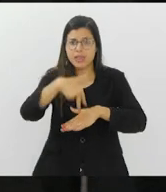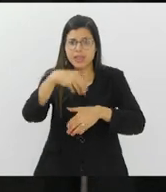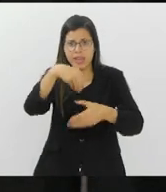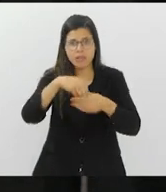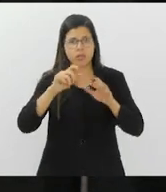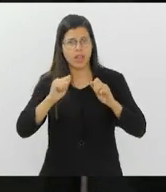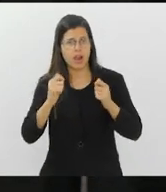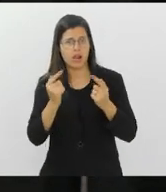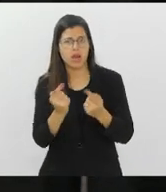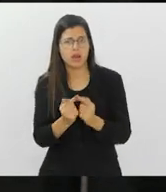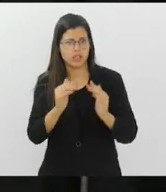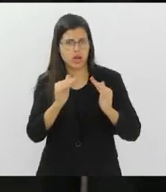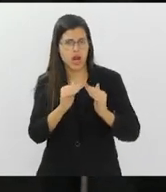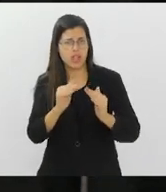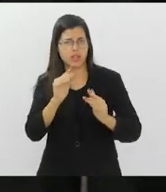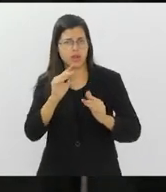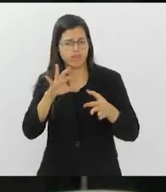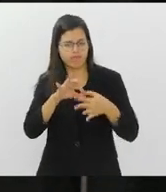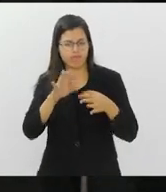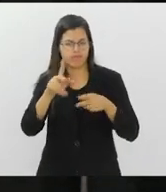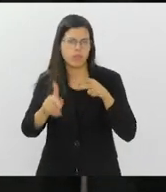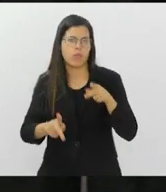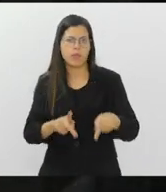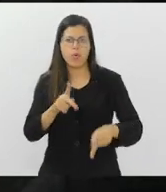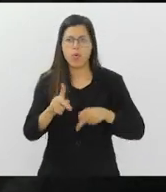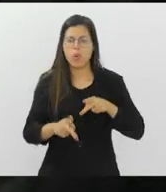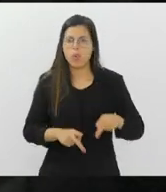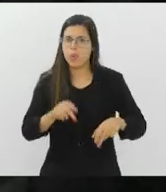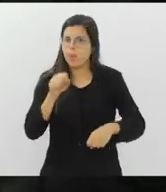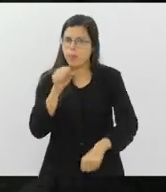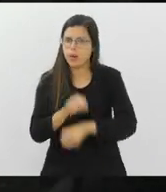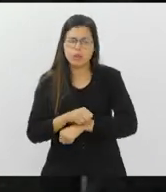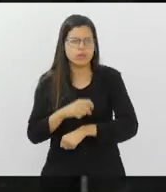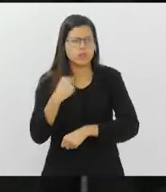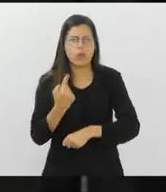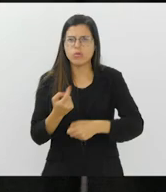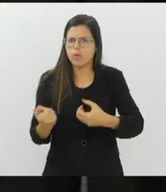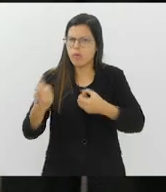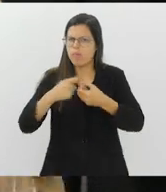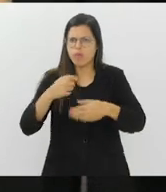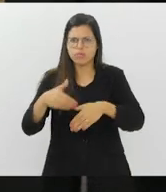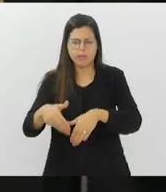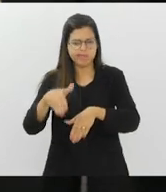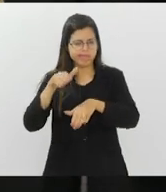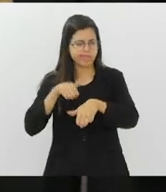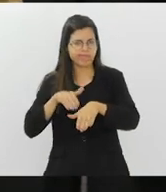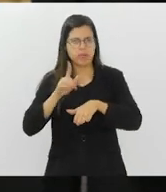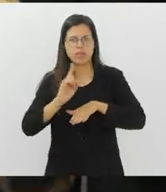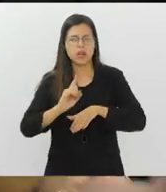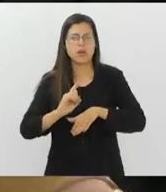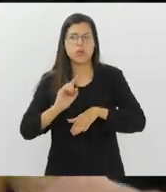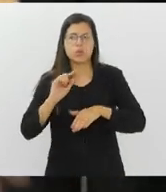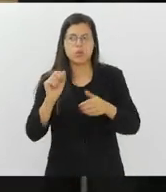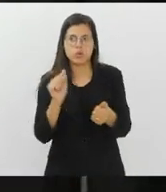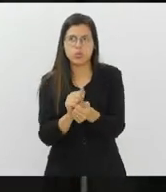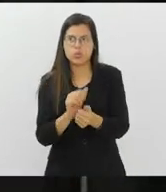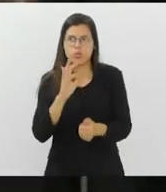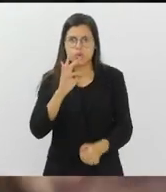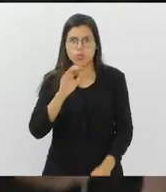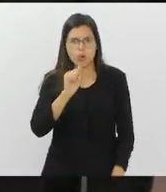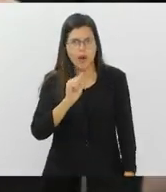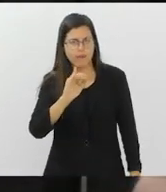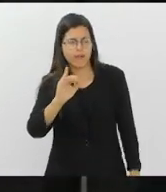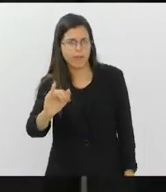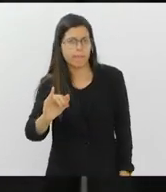mostrar que chega, a gente não vai retroceder. Estamos aqui juntos. Estou junto com a Fabi,